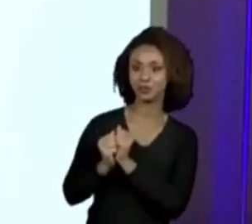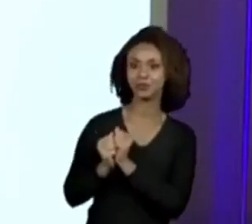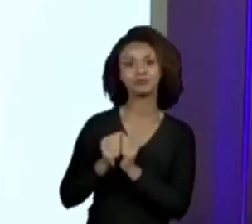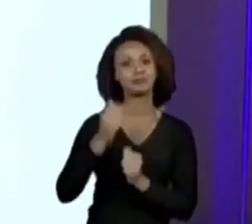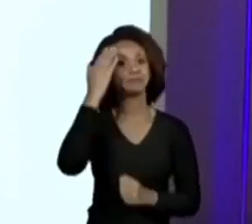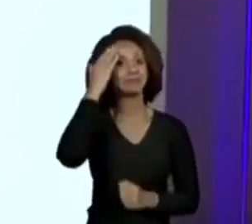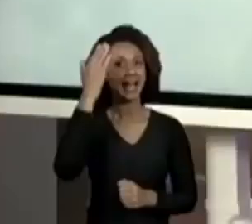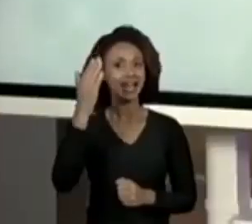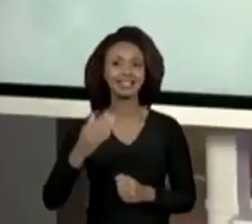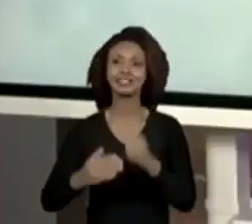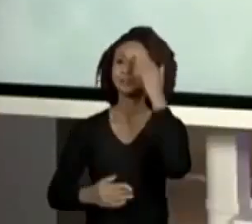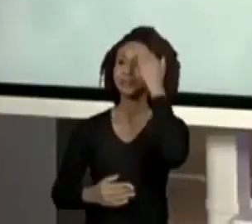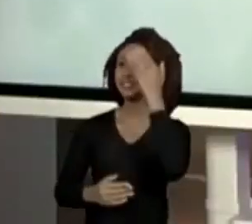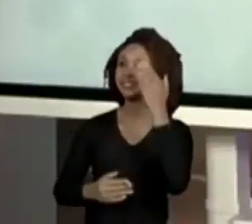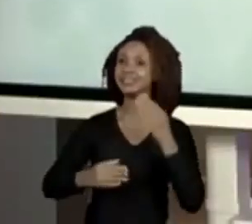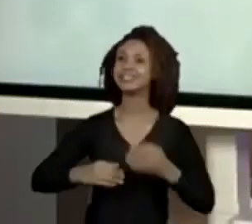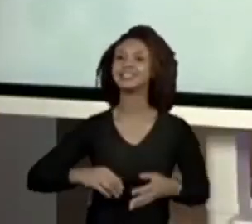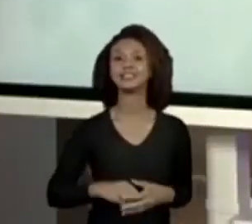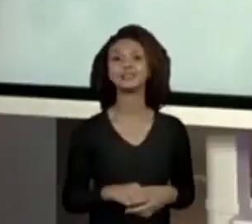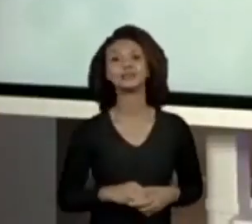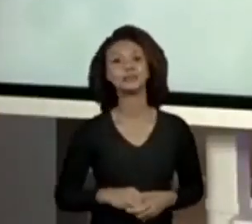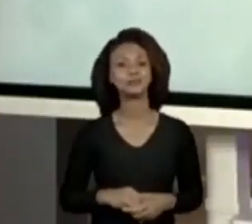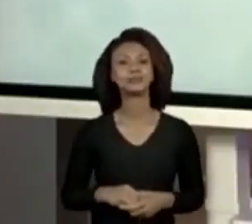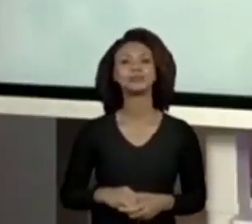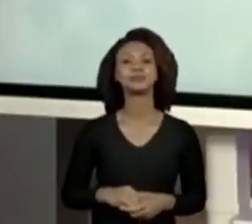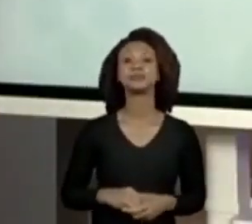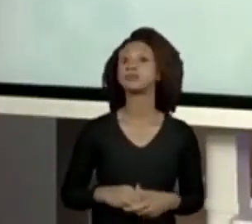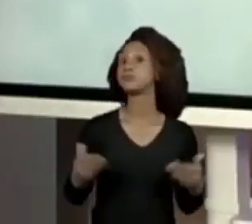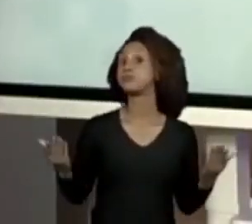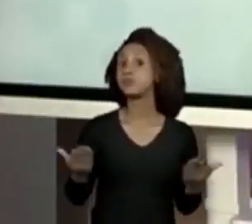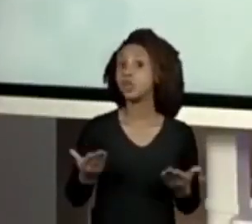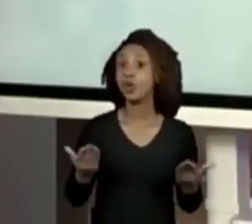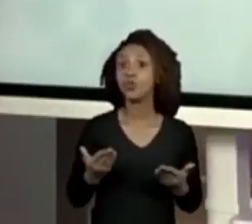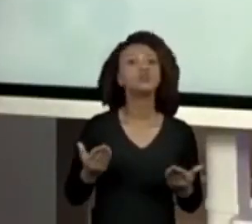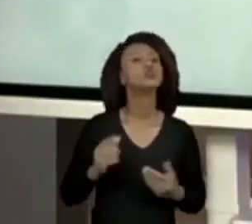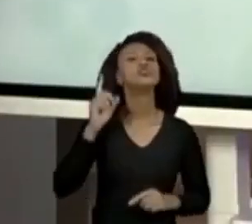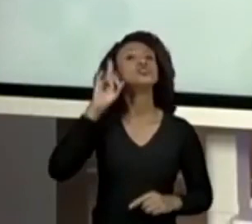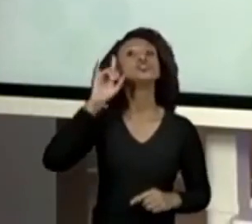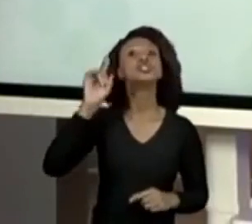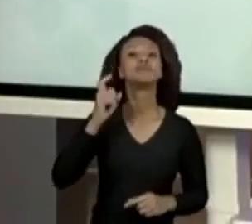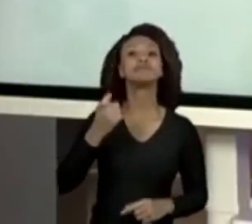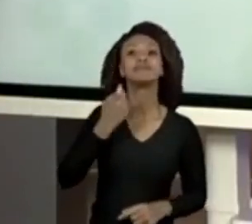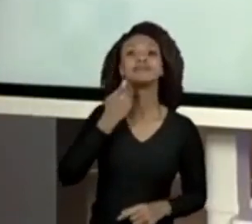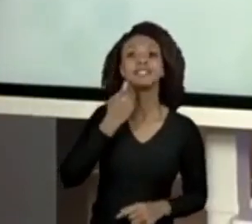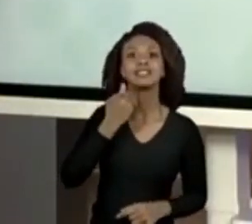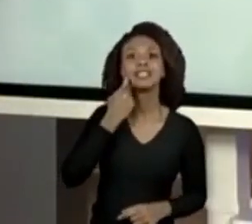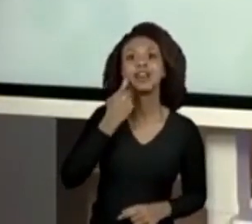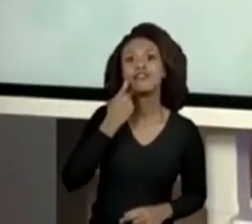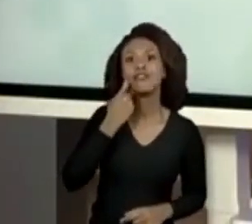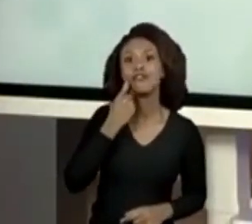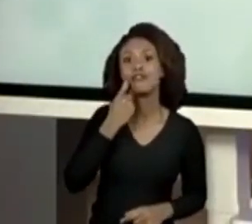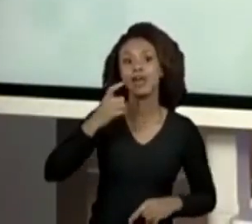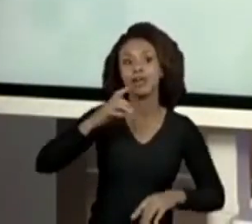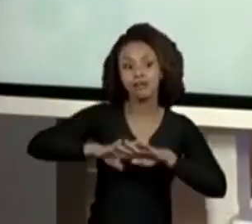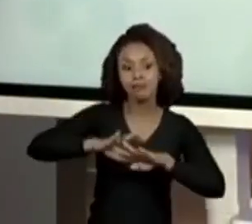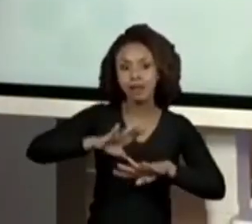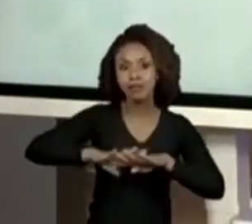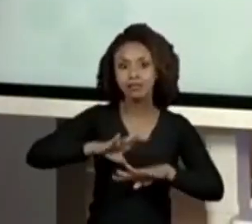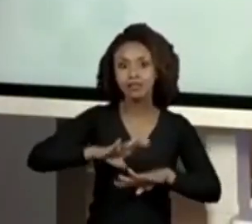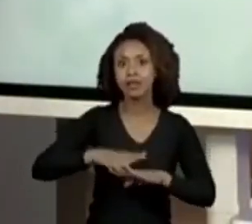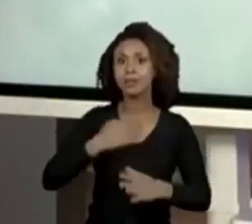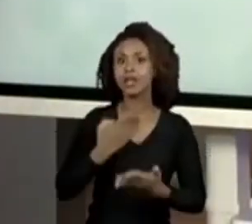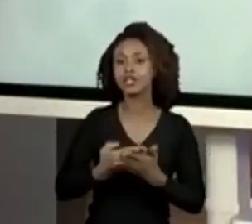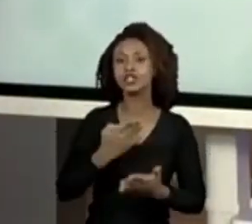Muito obrigada, Pro. Muito obrigada, professora Fran. Hoje é sexta-feira, dia de aula de matemática